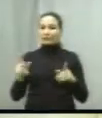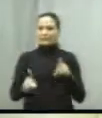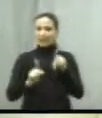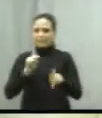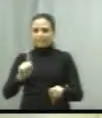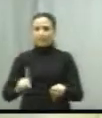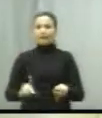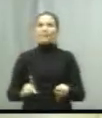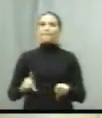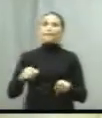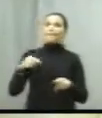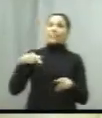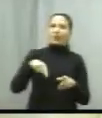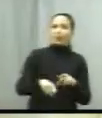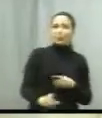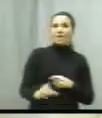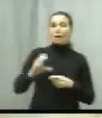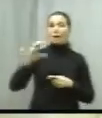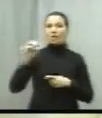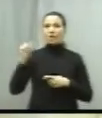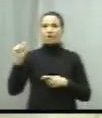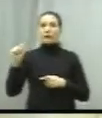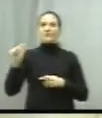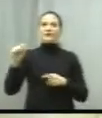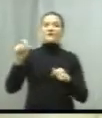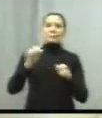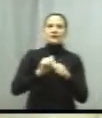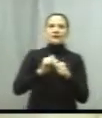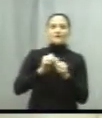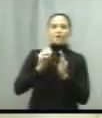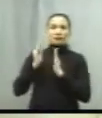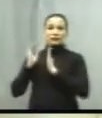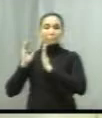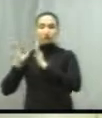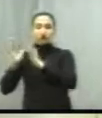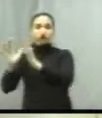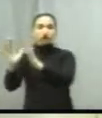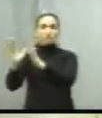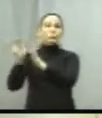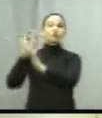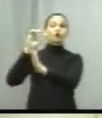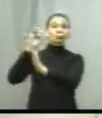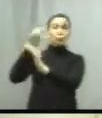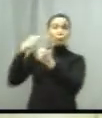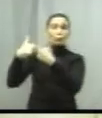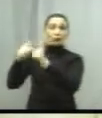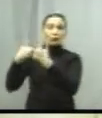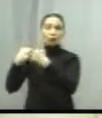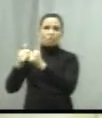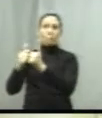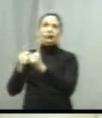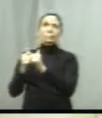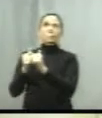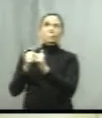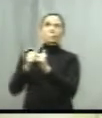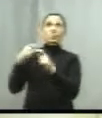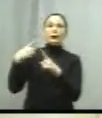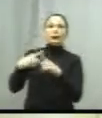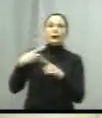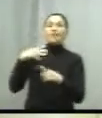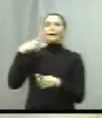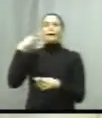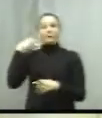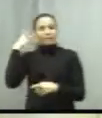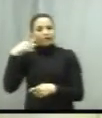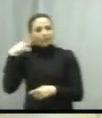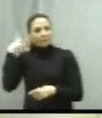Coca agora se aprofunde na possibilidade da criação dos corredores exclusivos, as faixas exclusivas de ônibus, que vem falando tanto, e